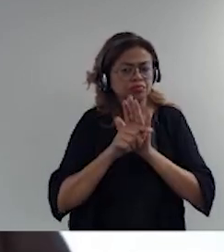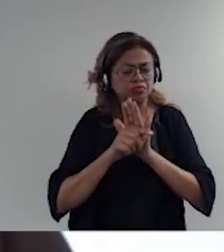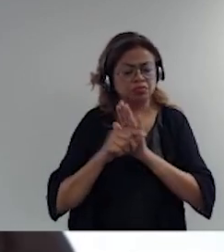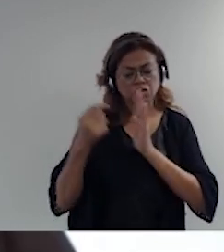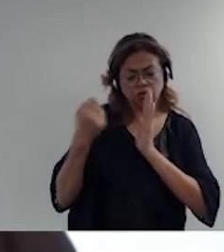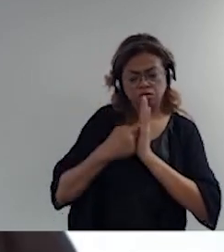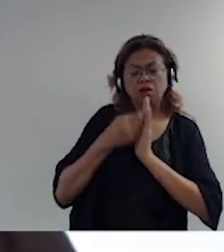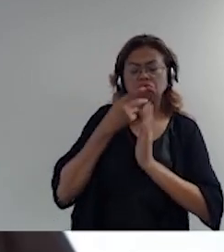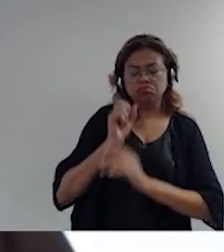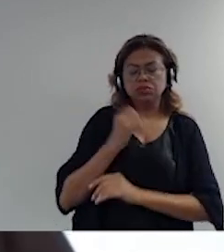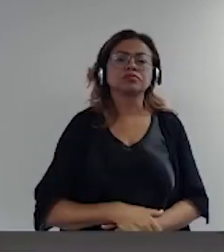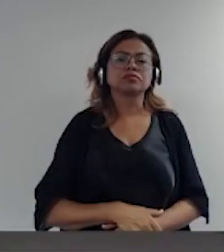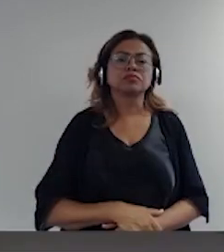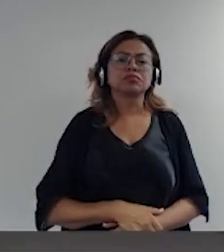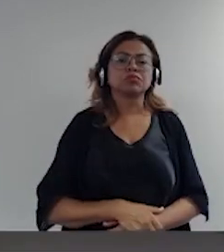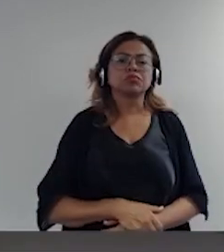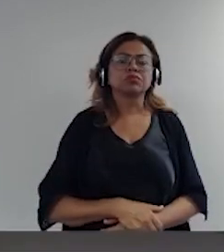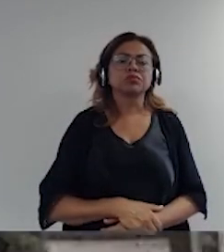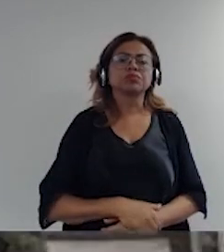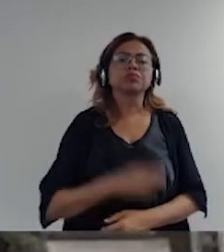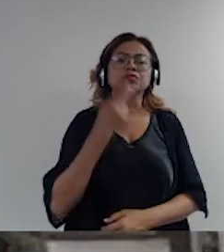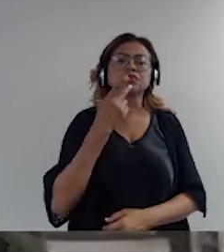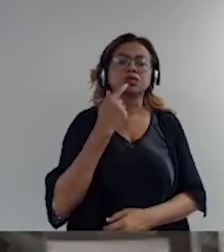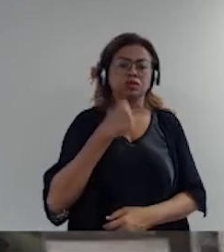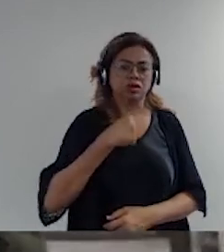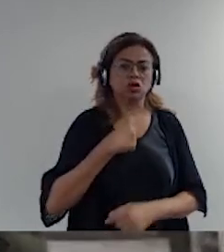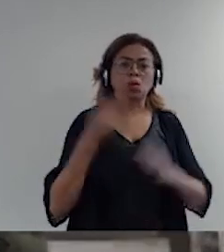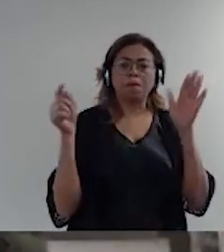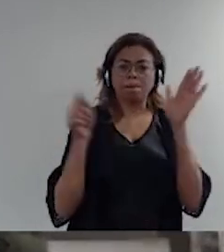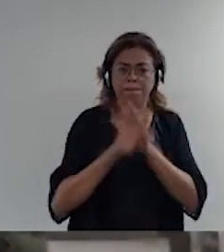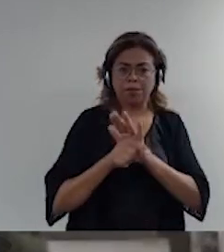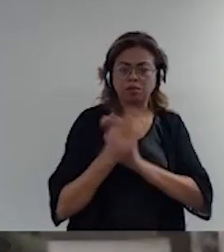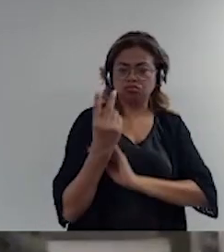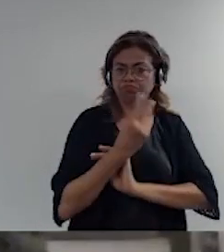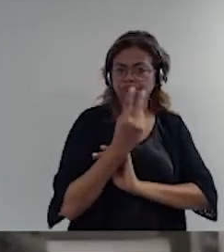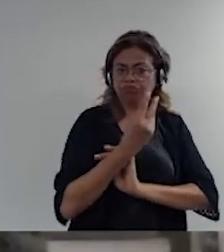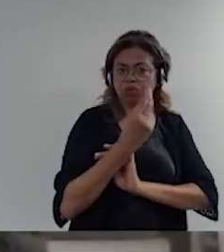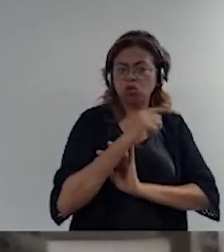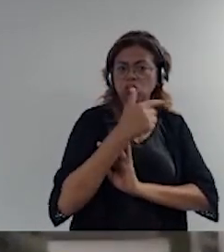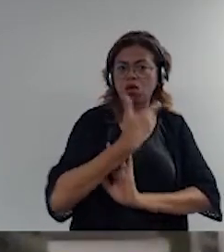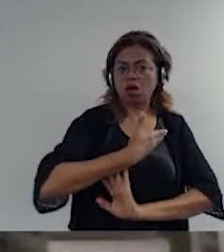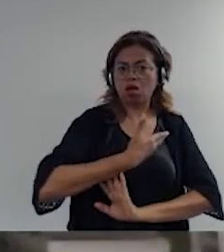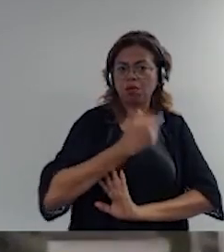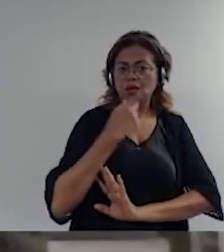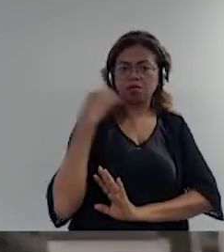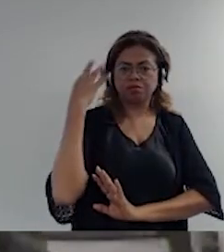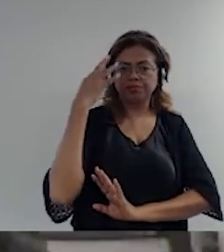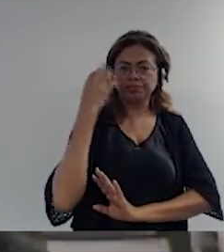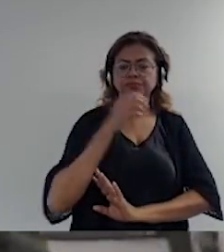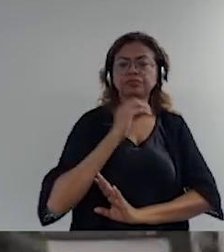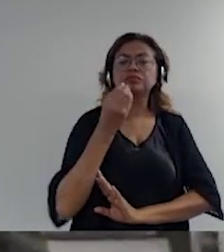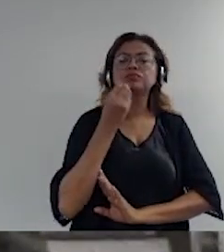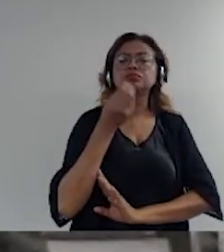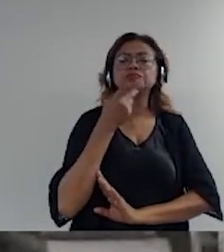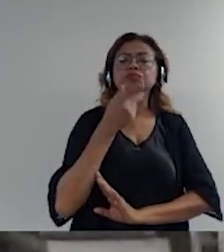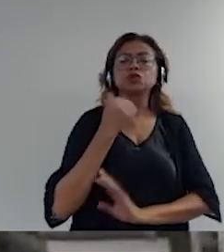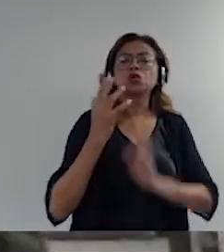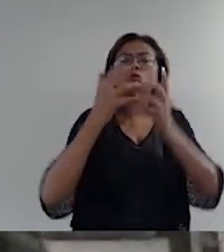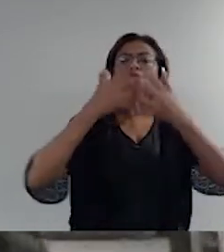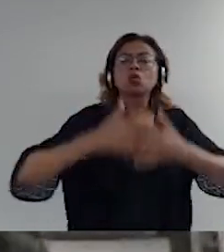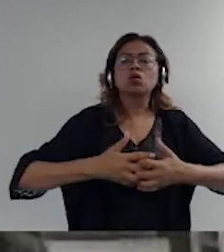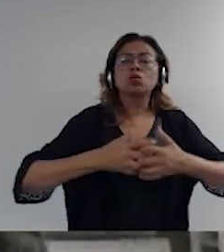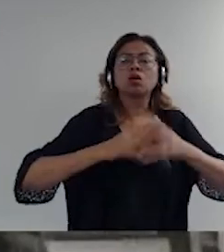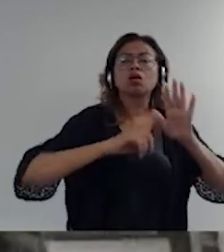importante e oportuna. Eu perguntaria exatamente aos dois outros colegas aqui como é que funcionou a